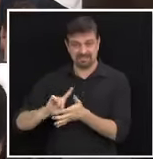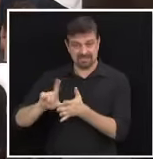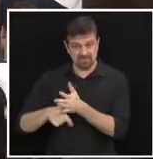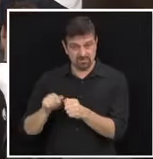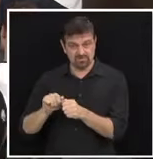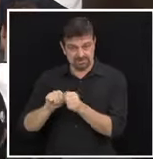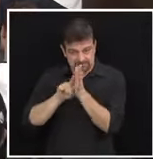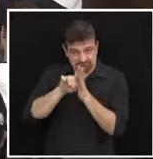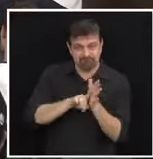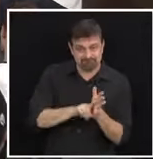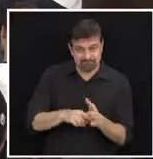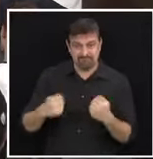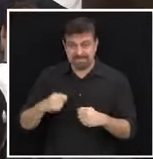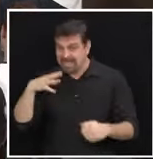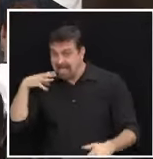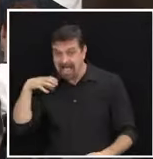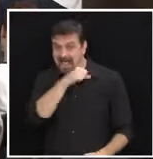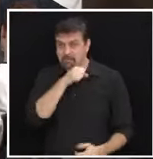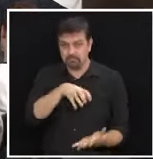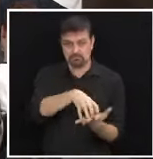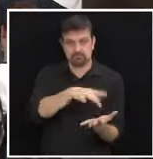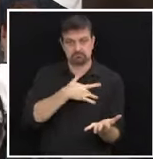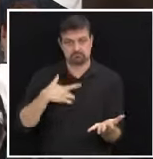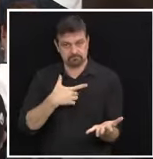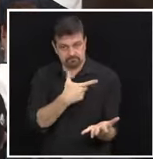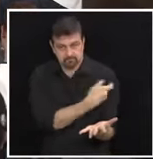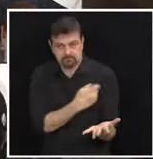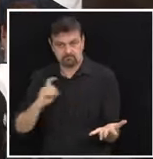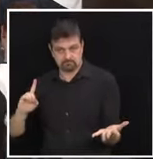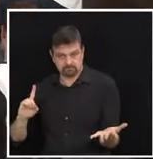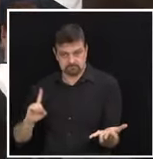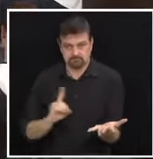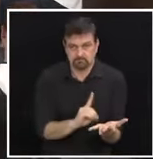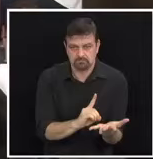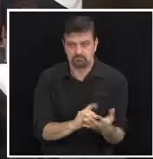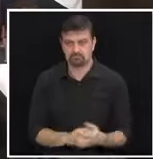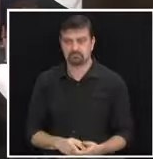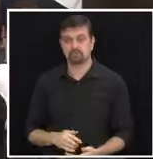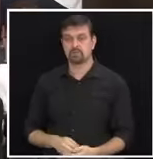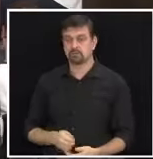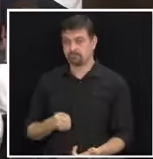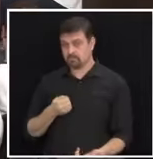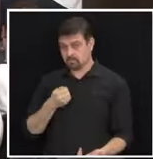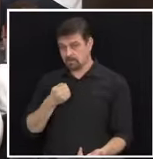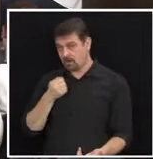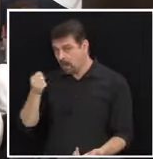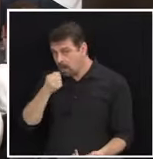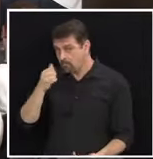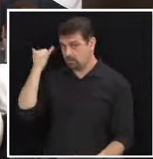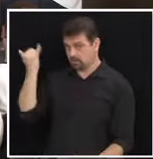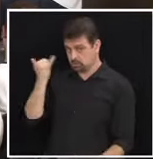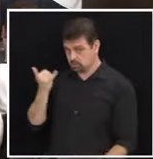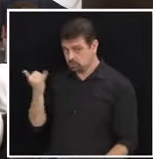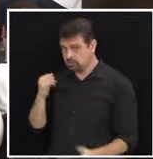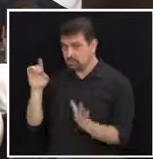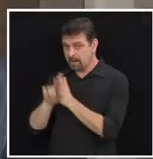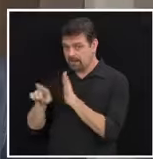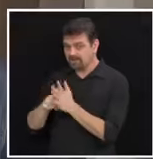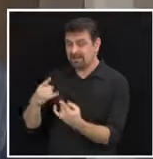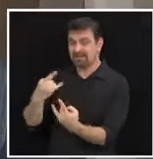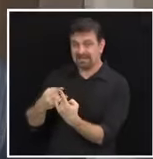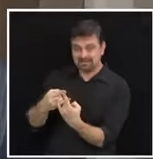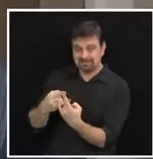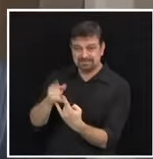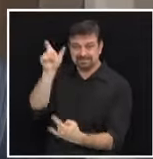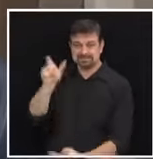deve, sem dúvida nenhuma, procurar um serviço de saúde. Uma coisa que a Ju falou aqui sobre a relação sem camisinha. Além disso,